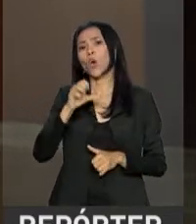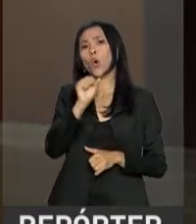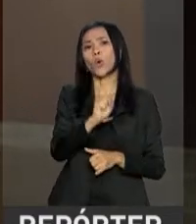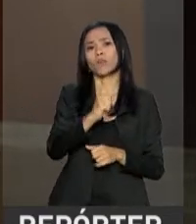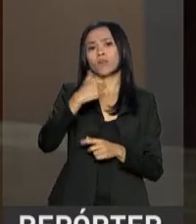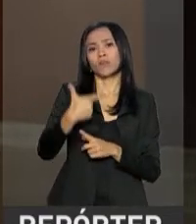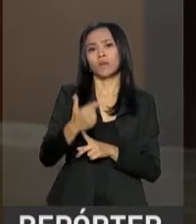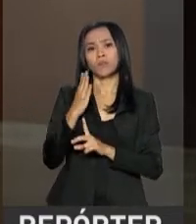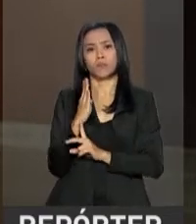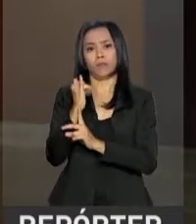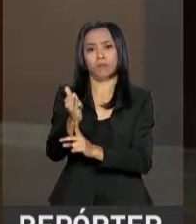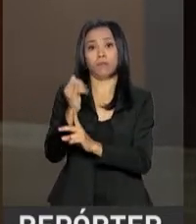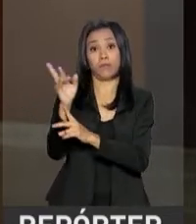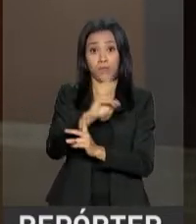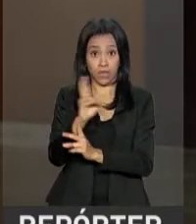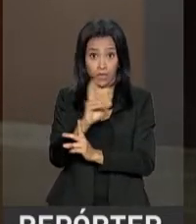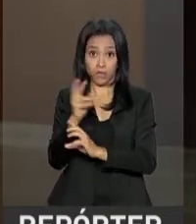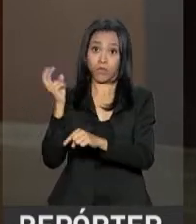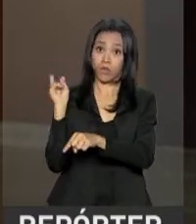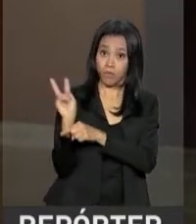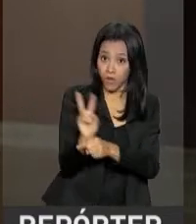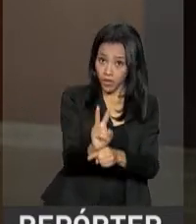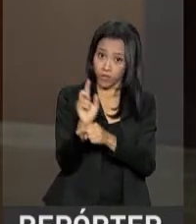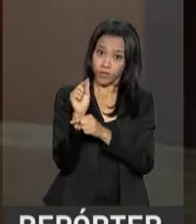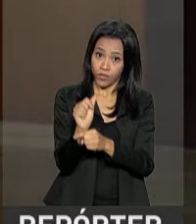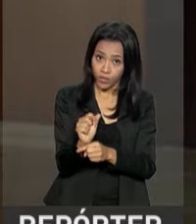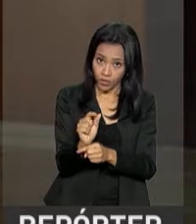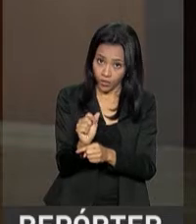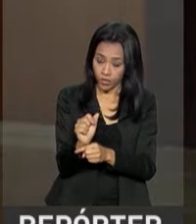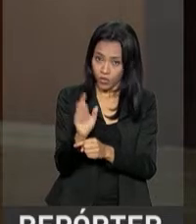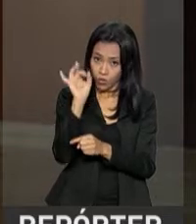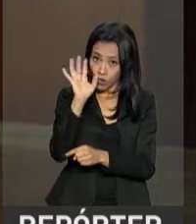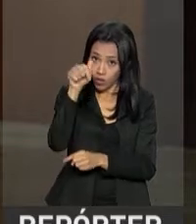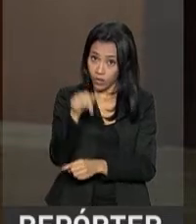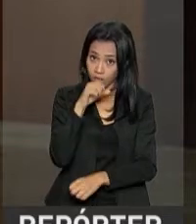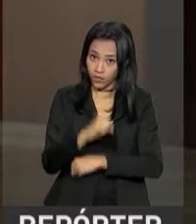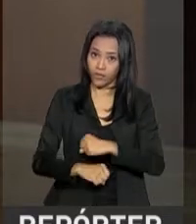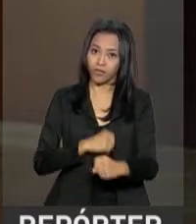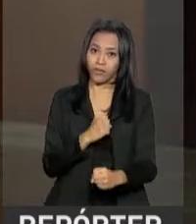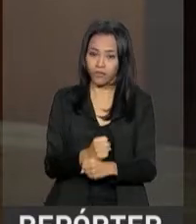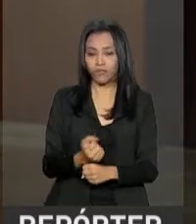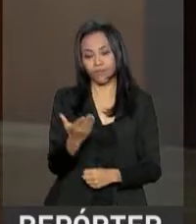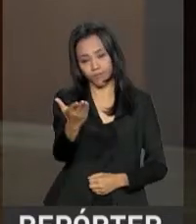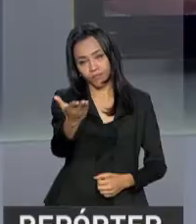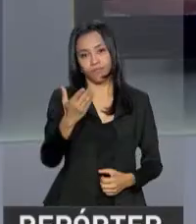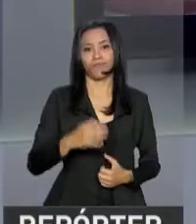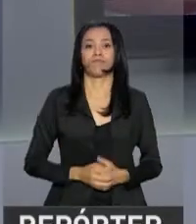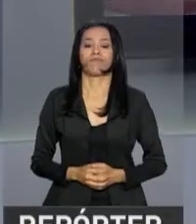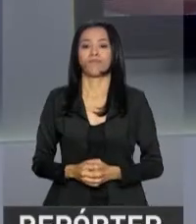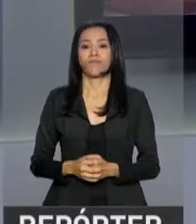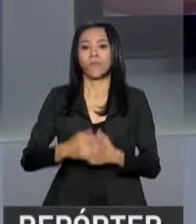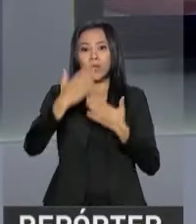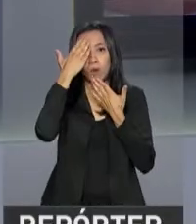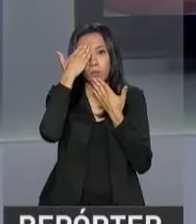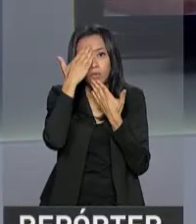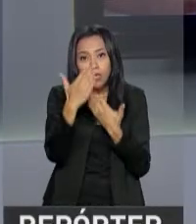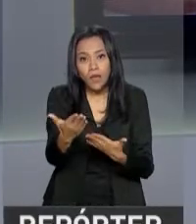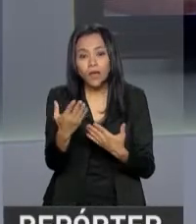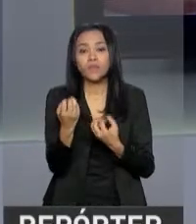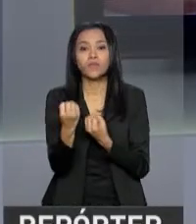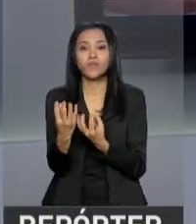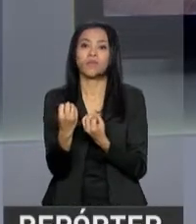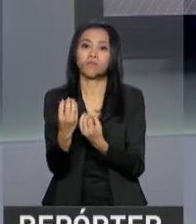bilhões de reais para financiamentos de imóveis só neste ano a isso volto com você obrigada nem pelas suas